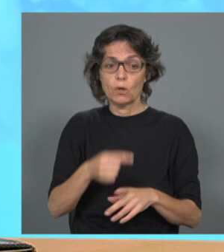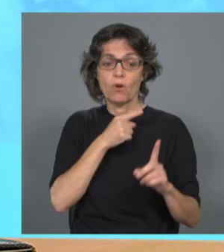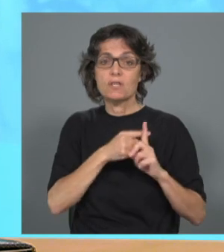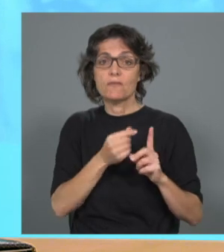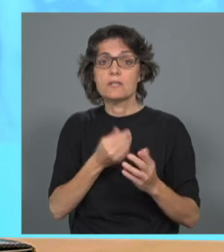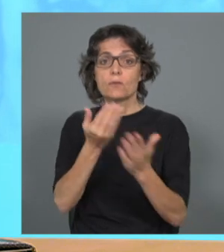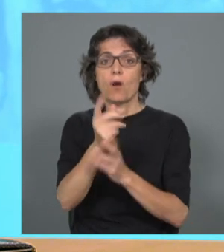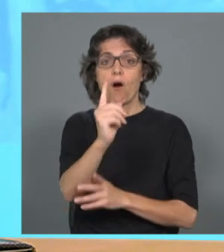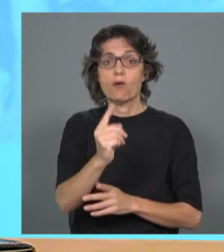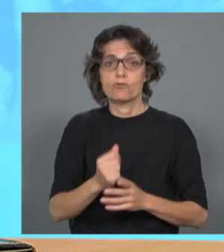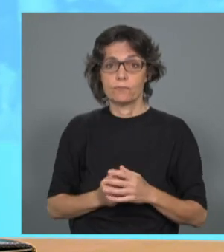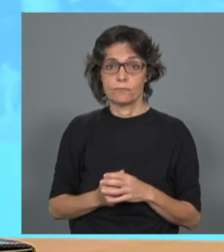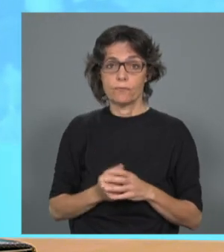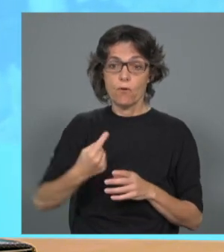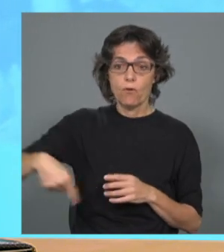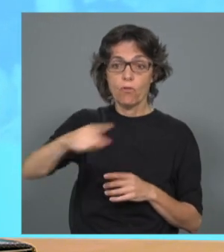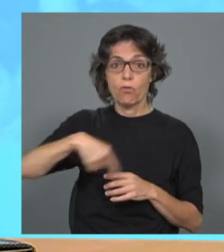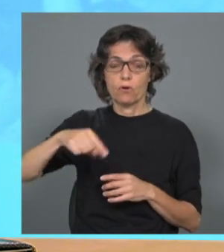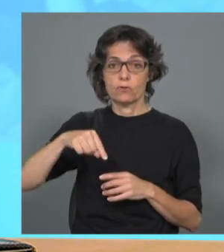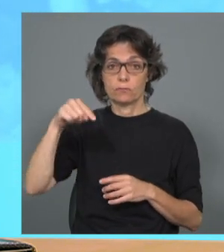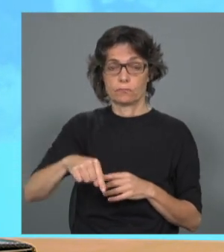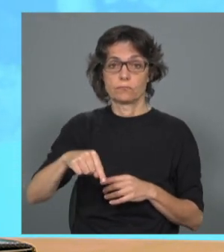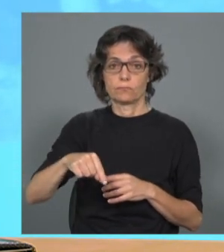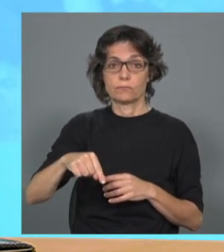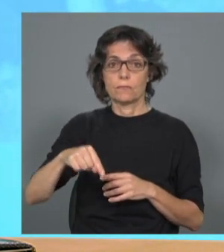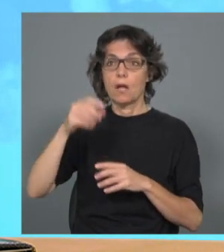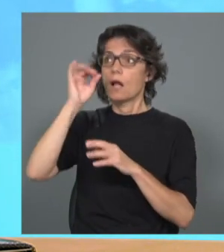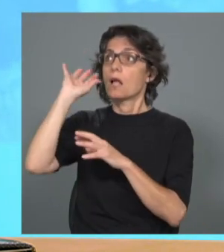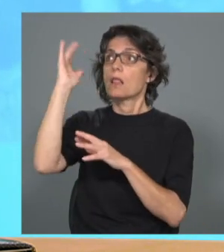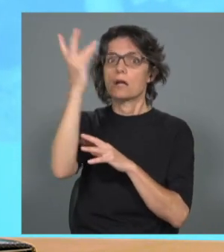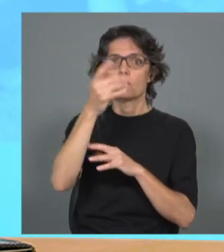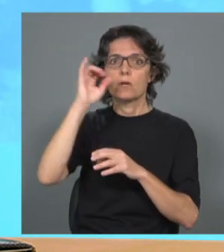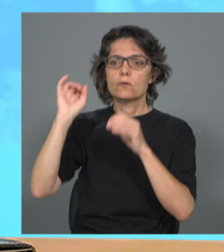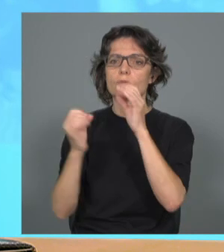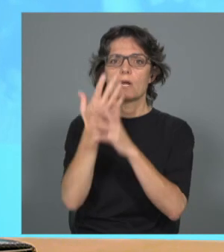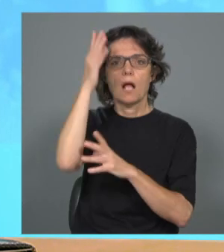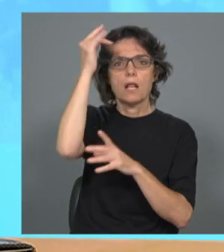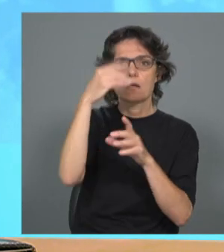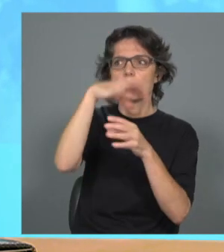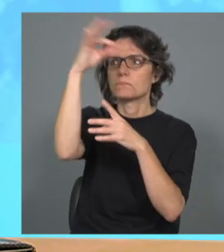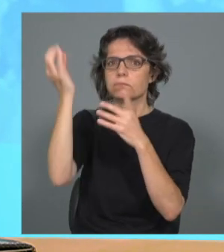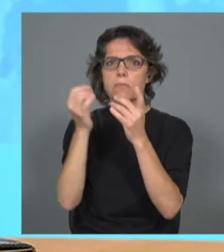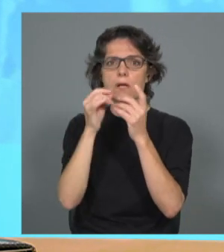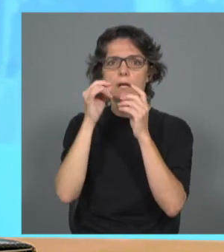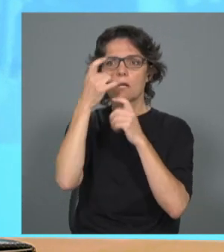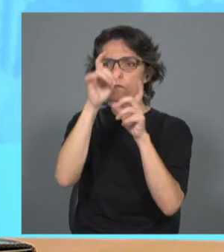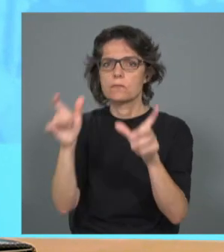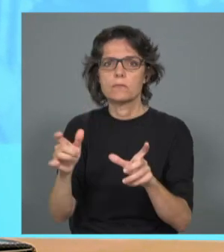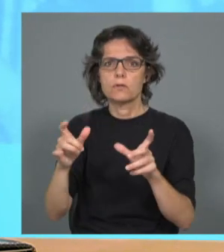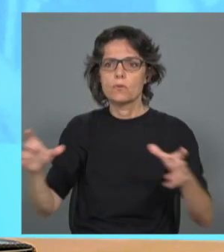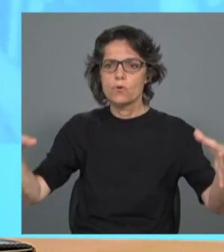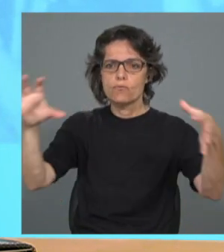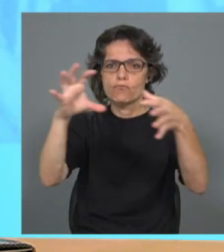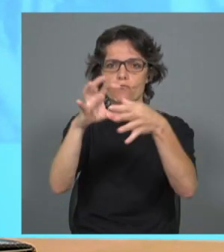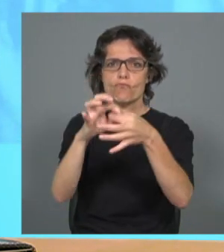é ver todos os seres da natureza ou da criação, todos os seres criados, ligados a uma fonte,